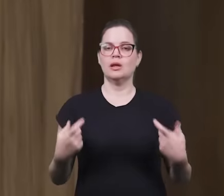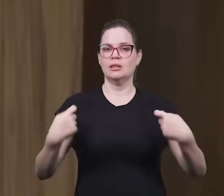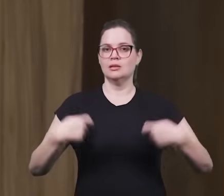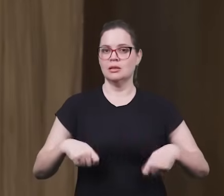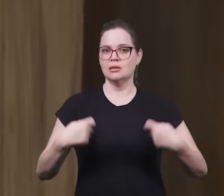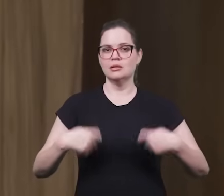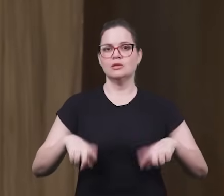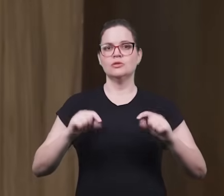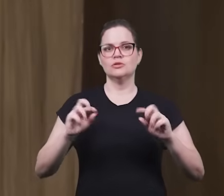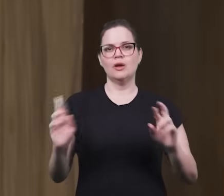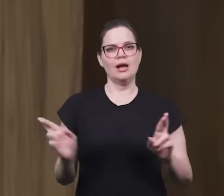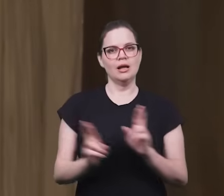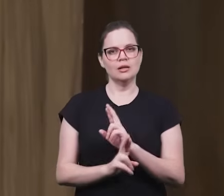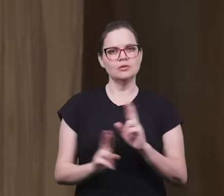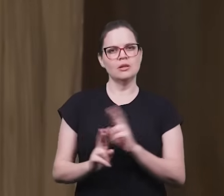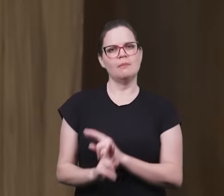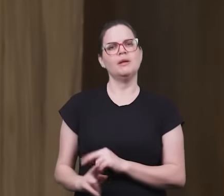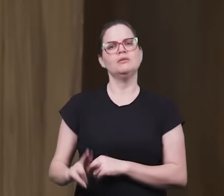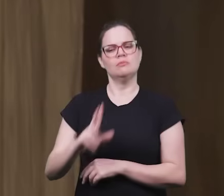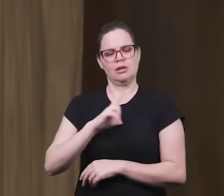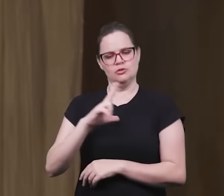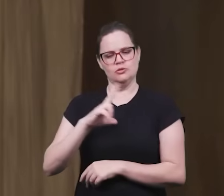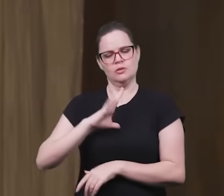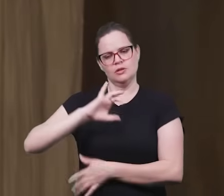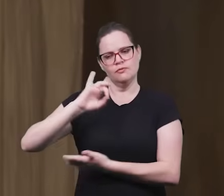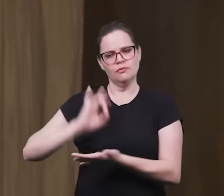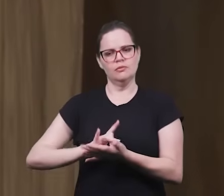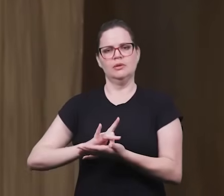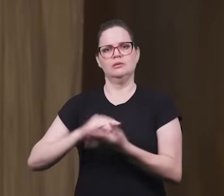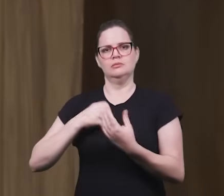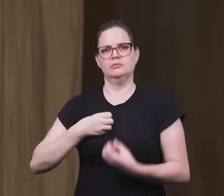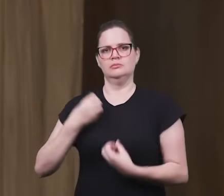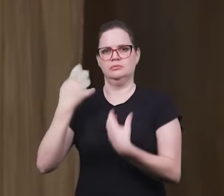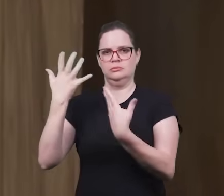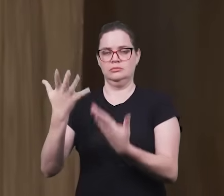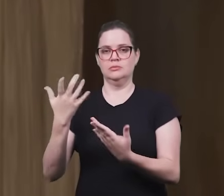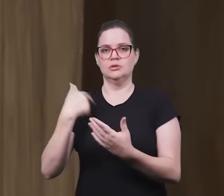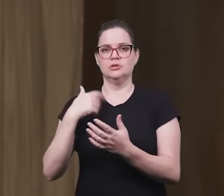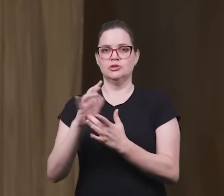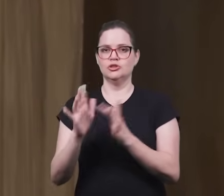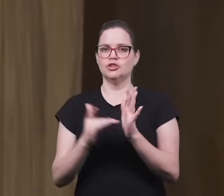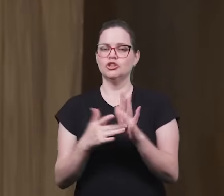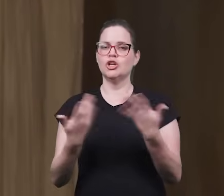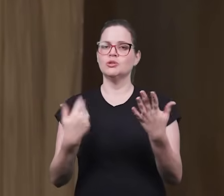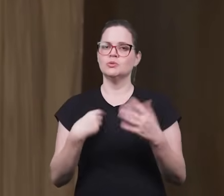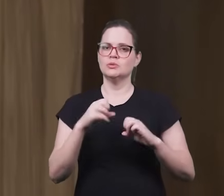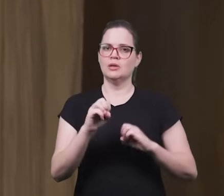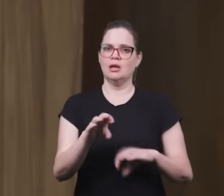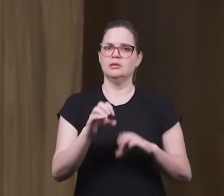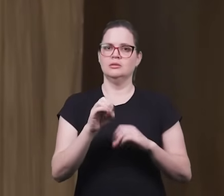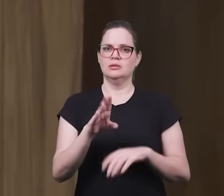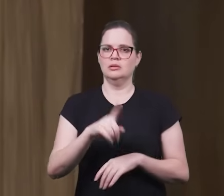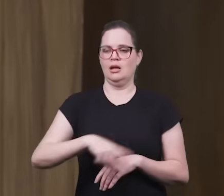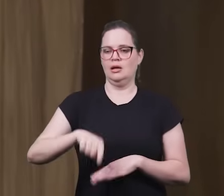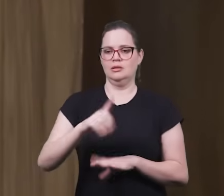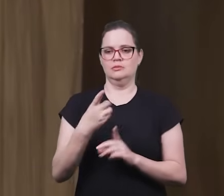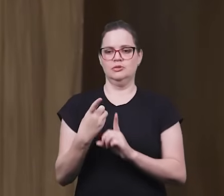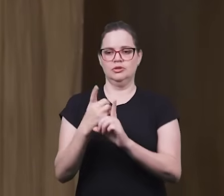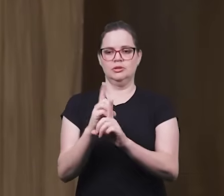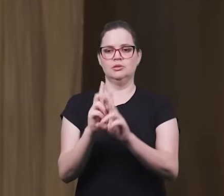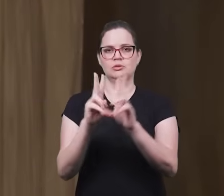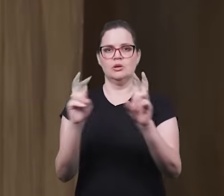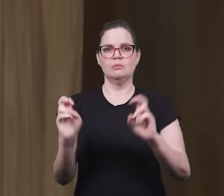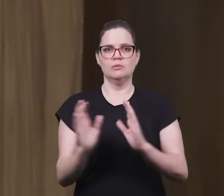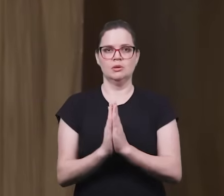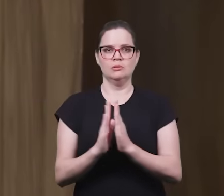relacionamento pessoal e sincero com Deus. A instrução de Jesus aos seus discípulos sobre